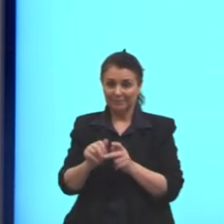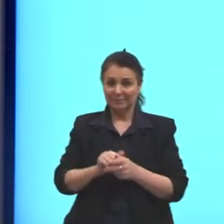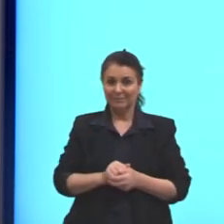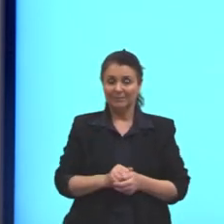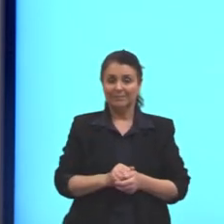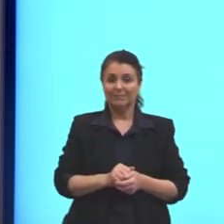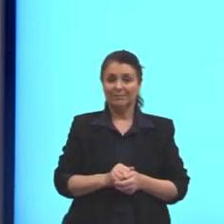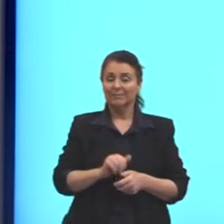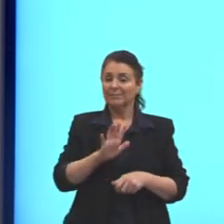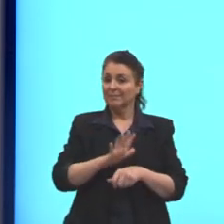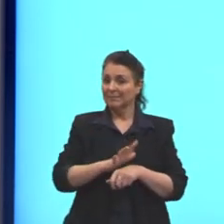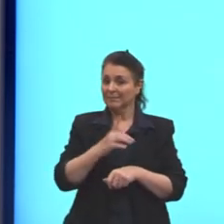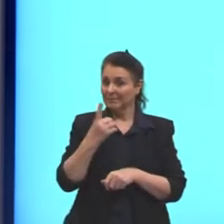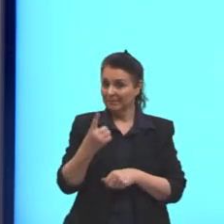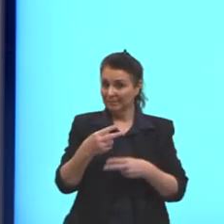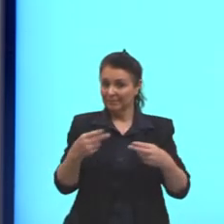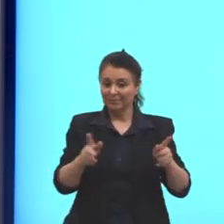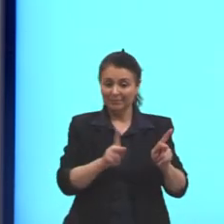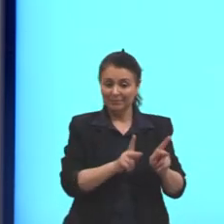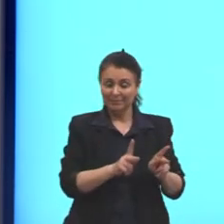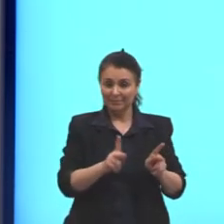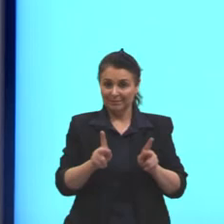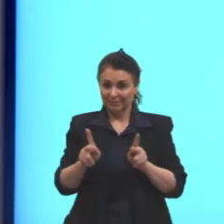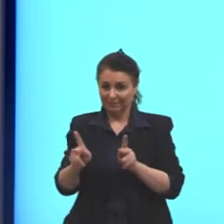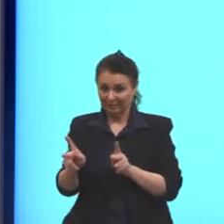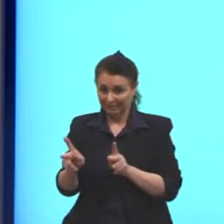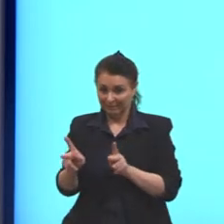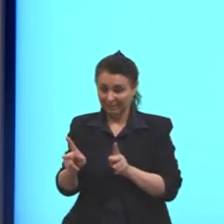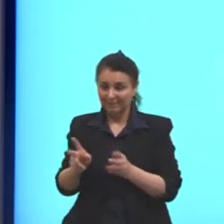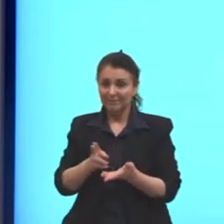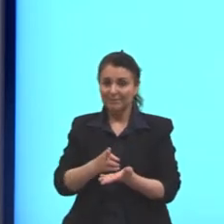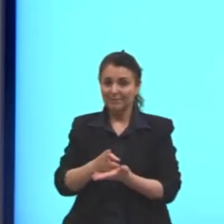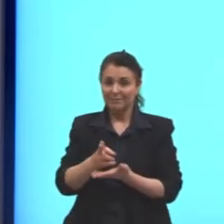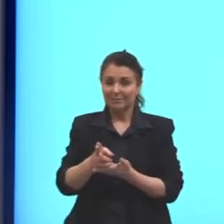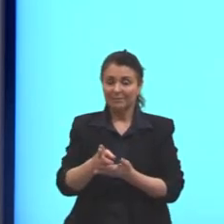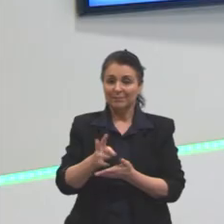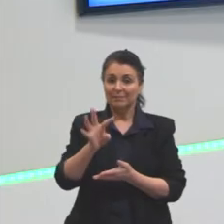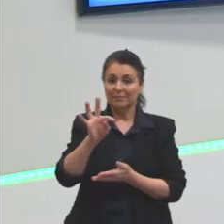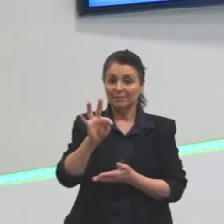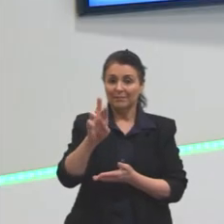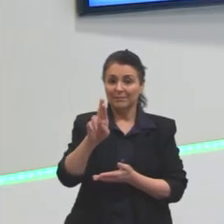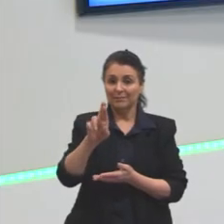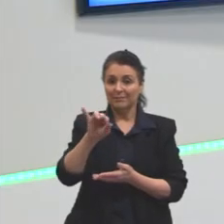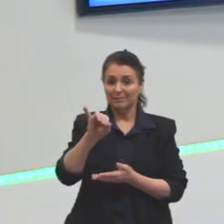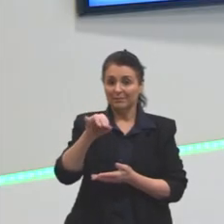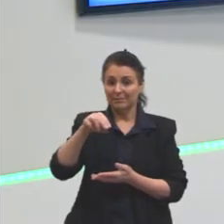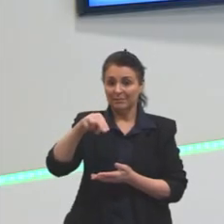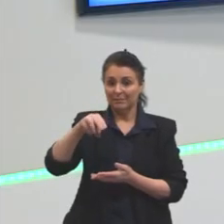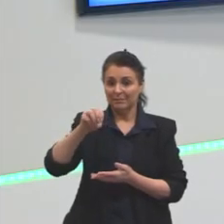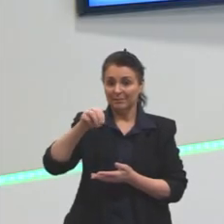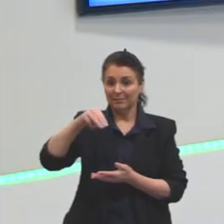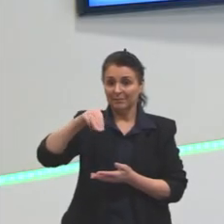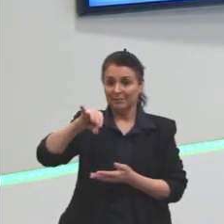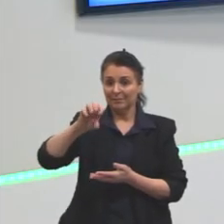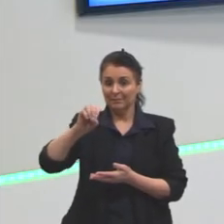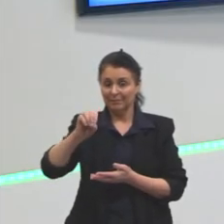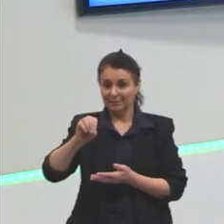temos mais um caso de fatoração que nós chamamos de trinômio quadrado perfeito